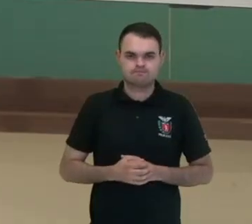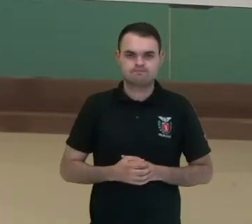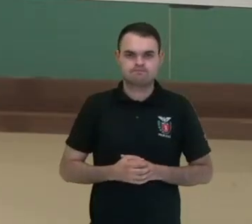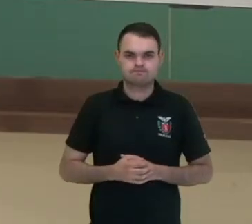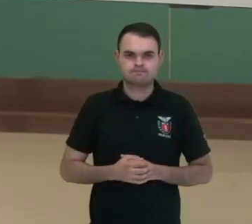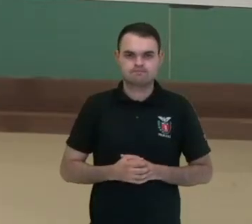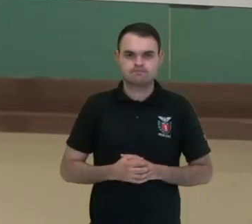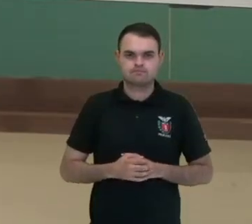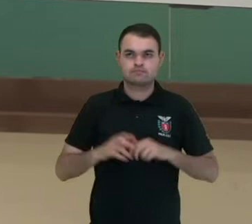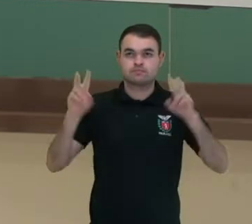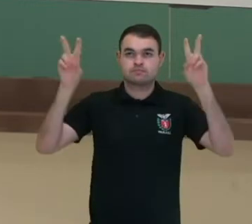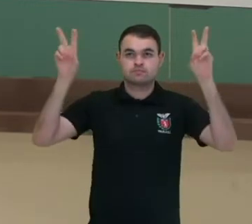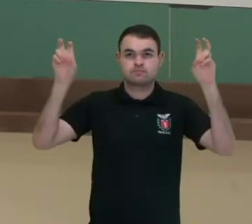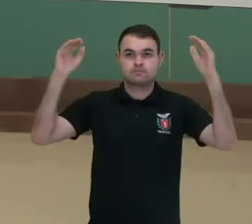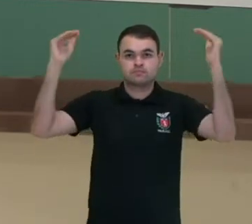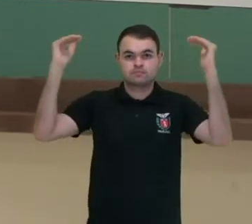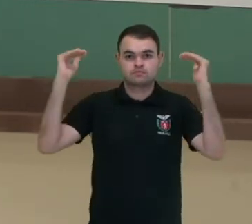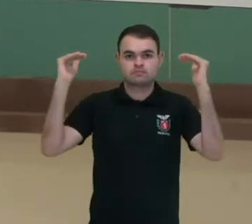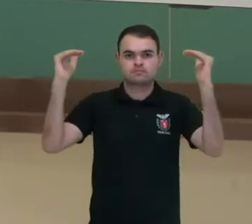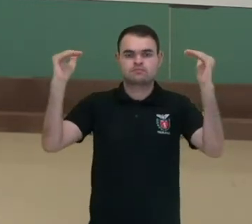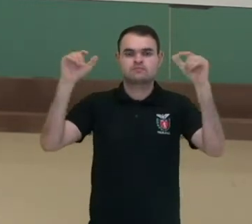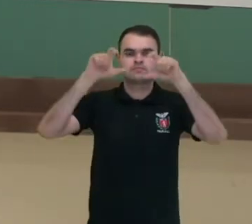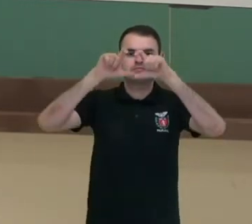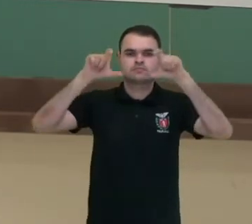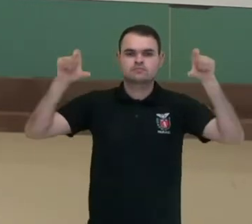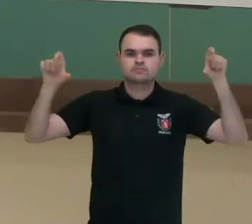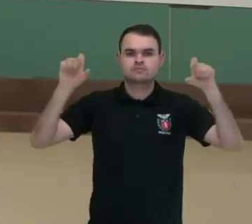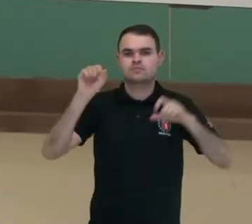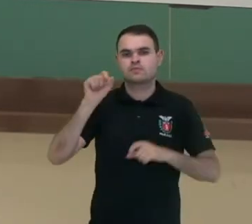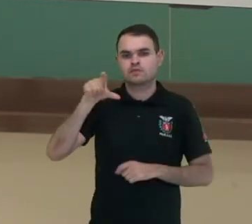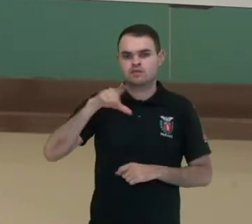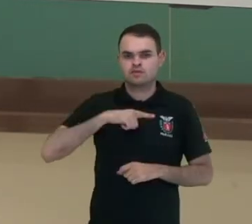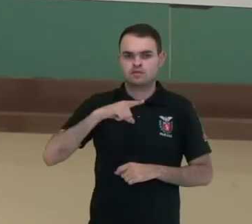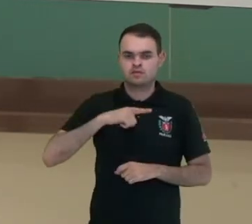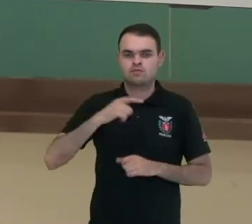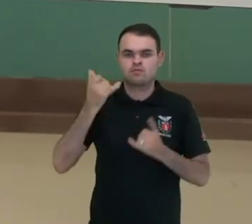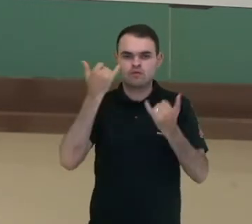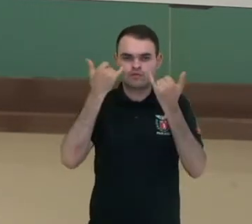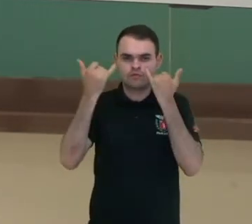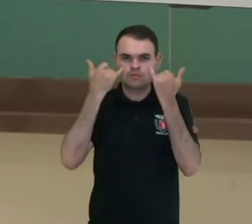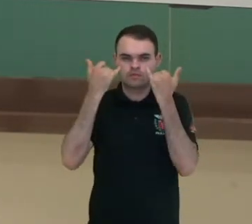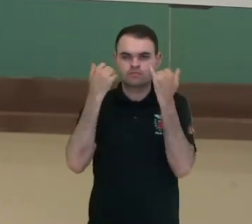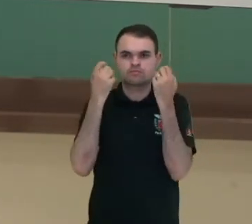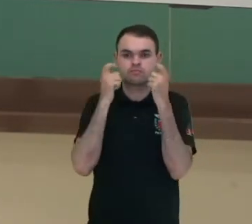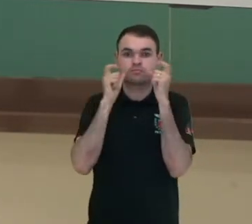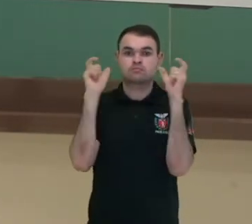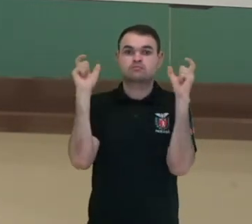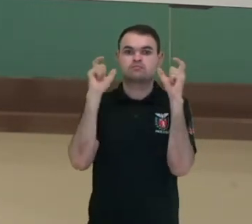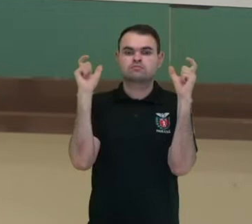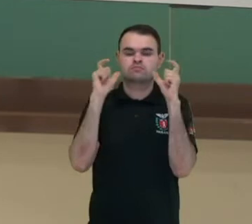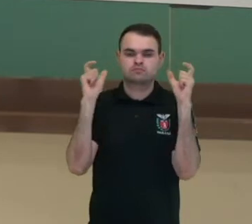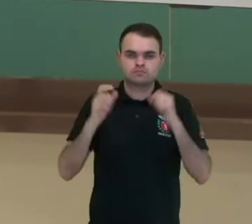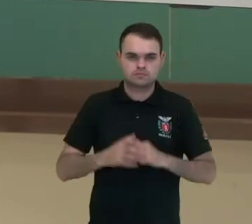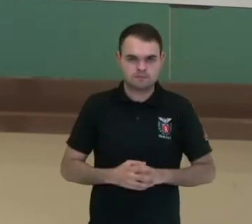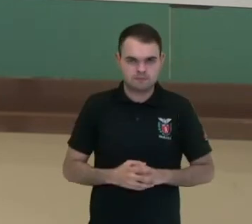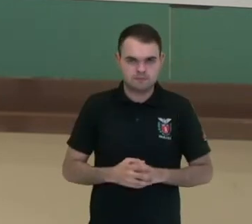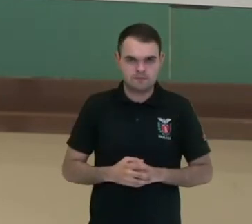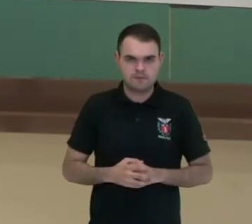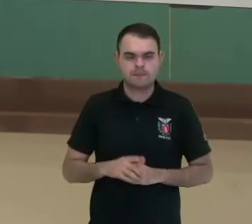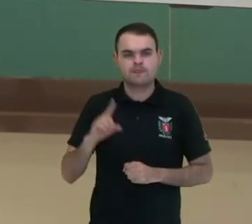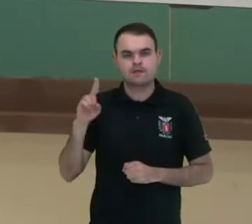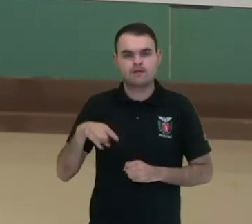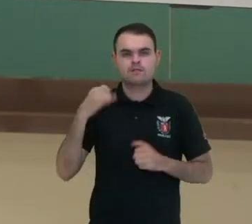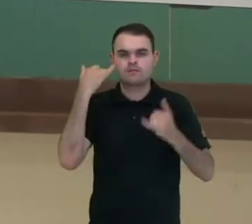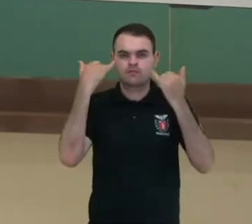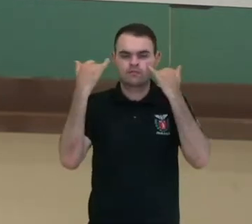subtítulo aqui, que vem logo abaixo da manchete, a gente tem uma informação que salta aos olhos do leitor. Uma informação bem importante